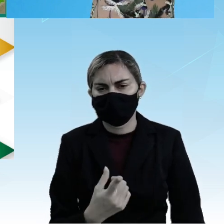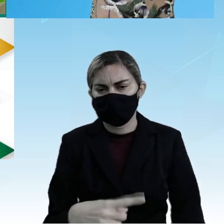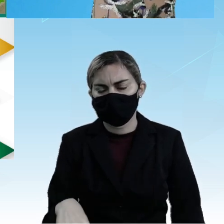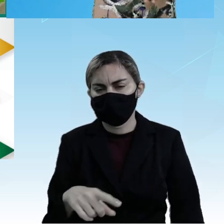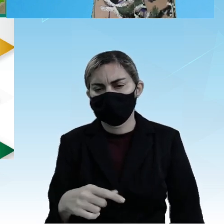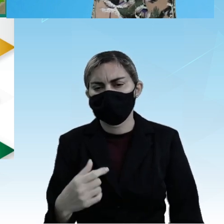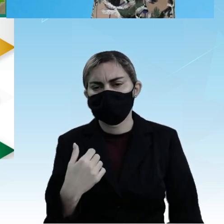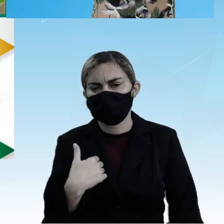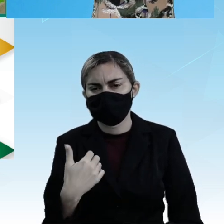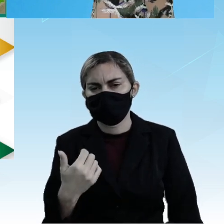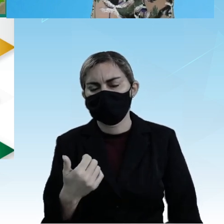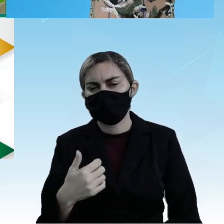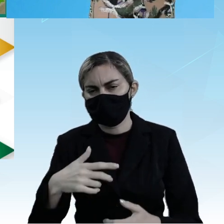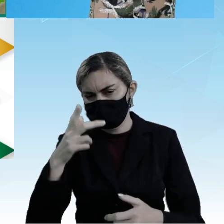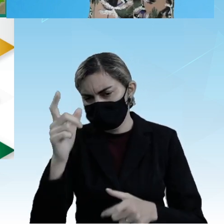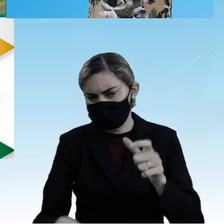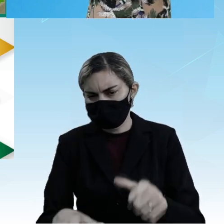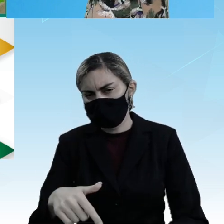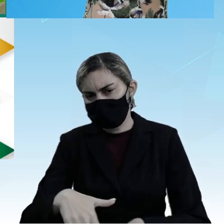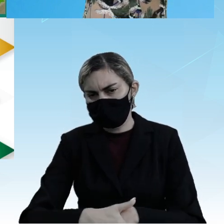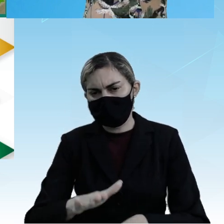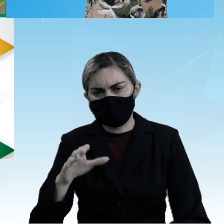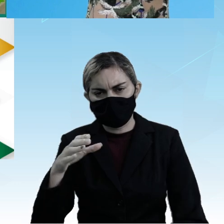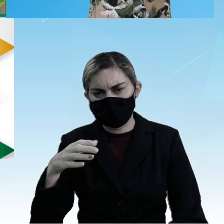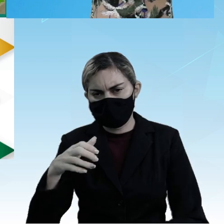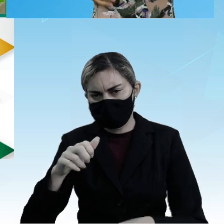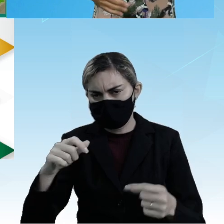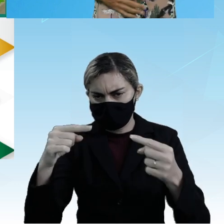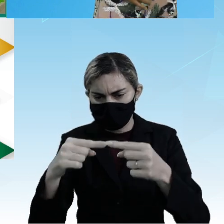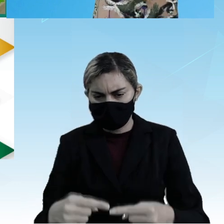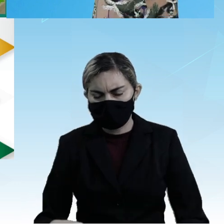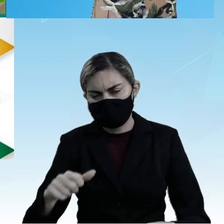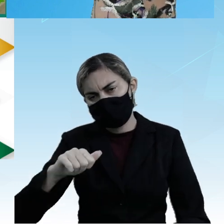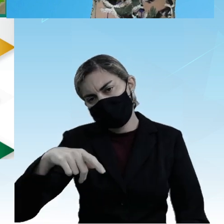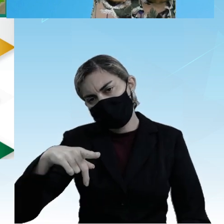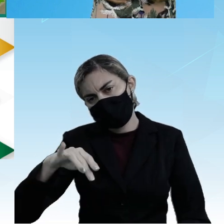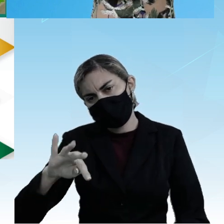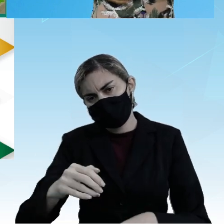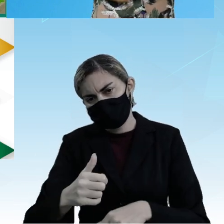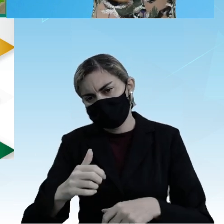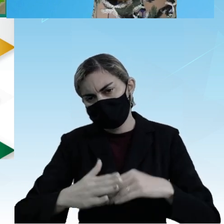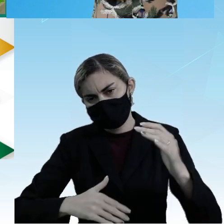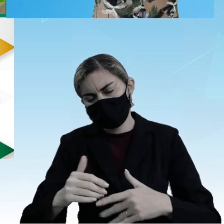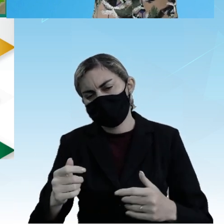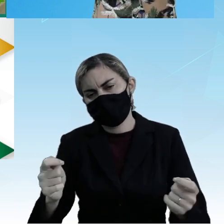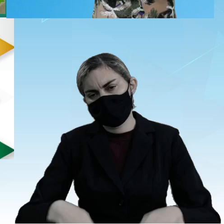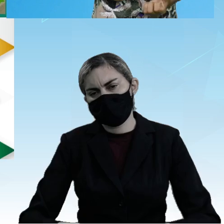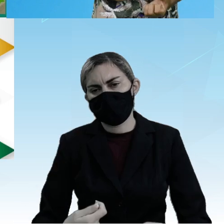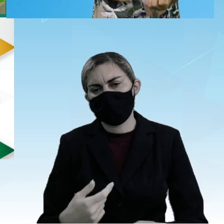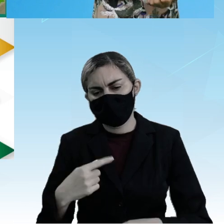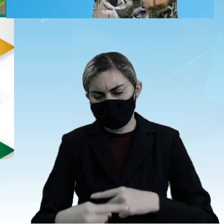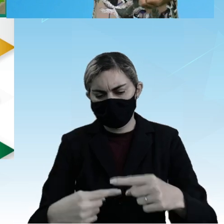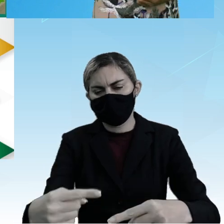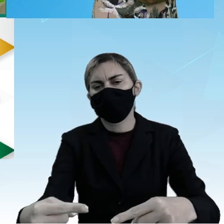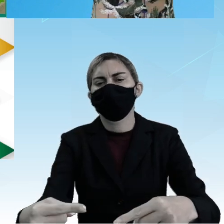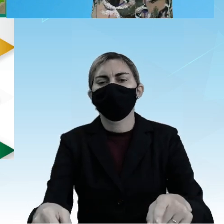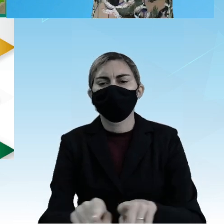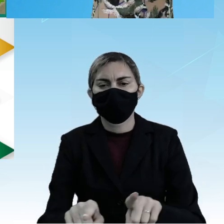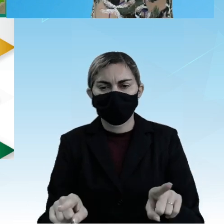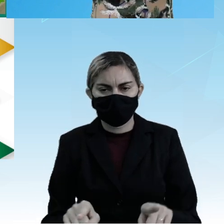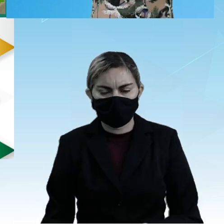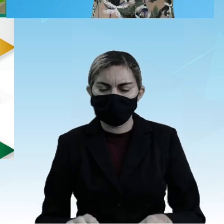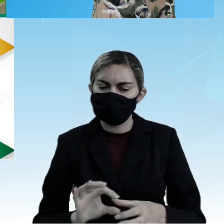seres que são mais aptos, eles possuem, na realidade, uma maior chance de reproduzir e